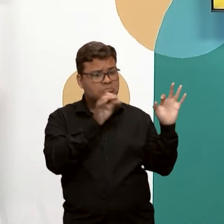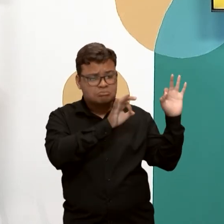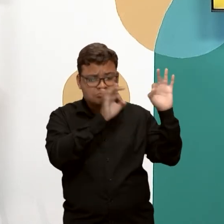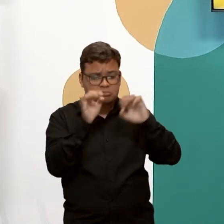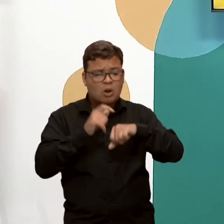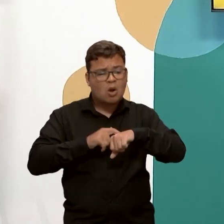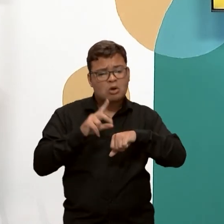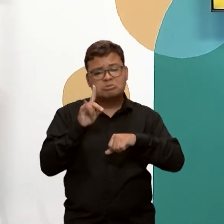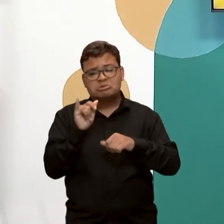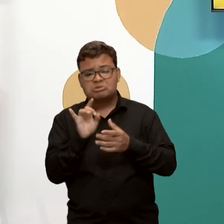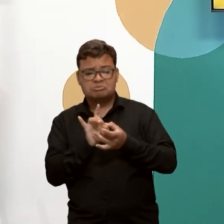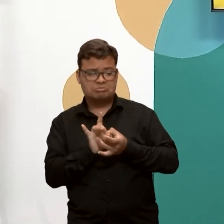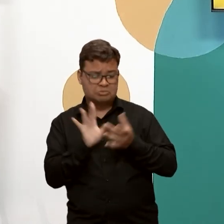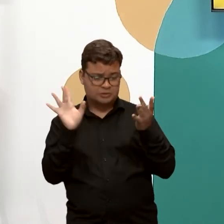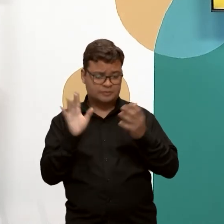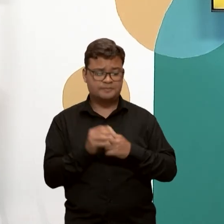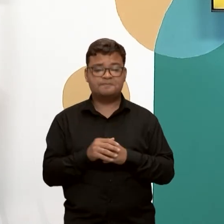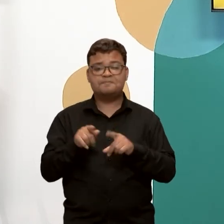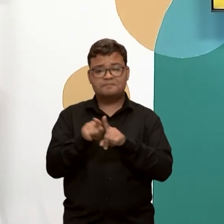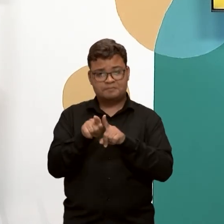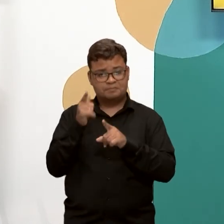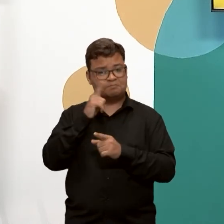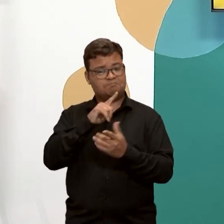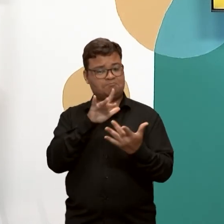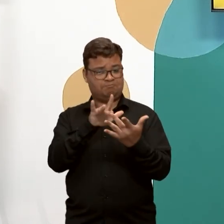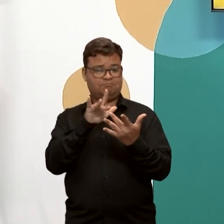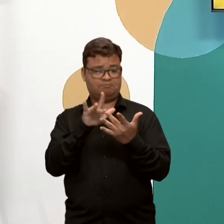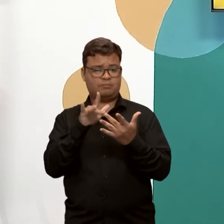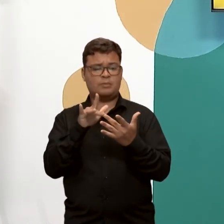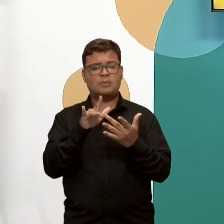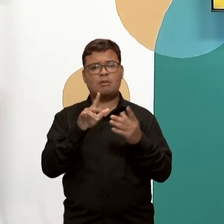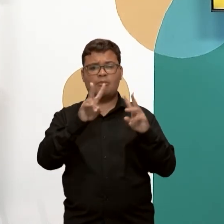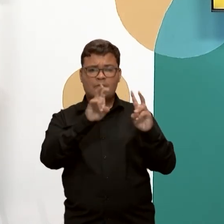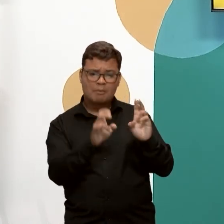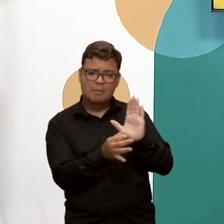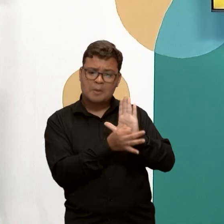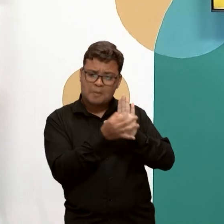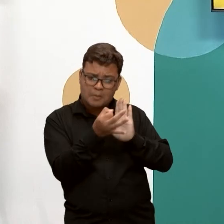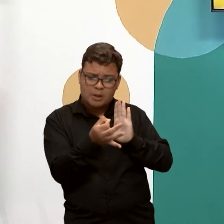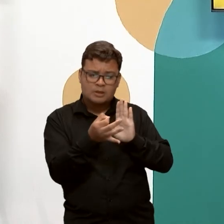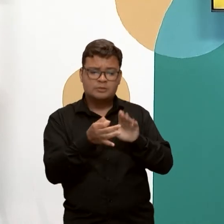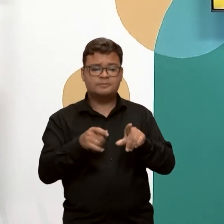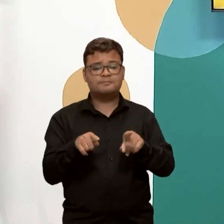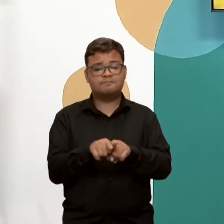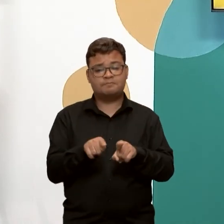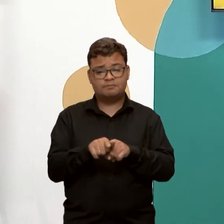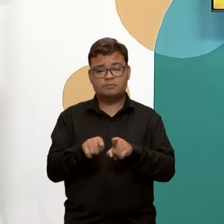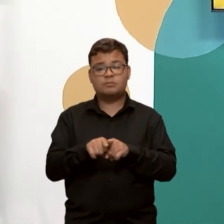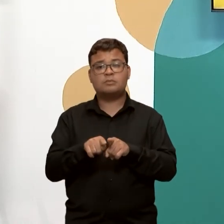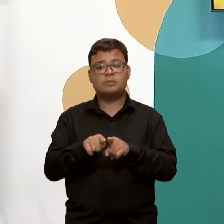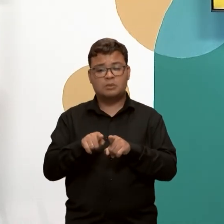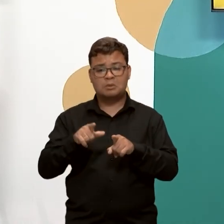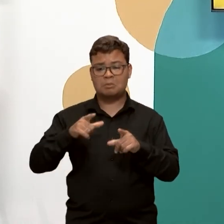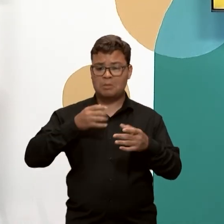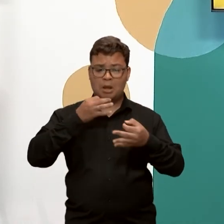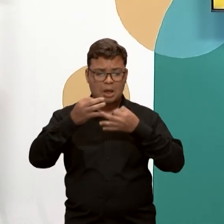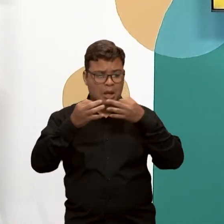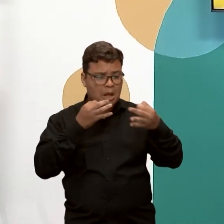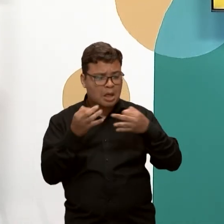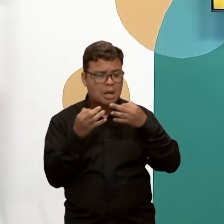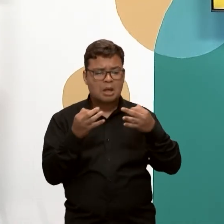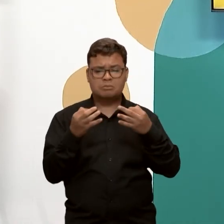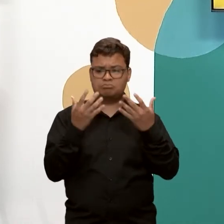horário. Você pode entrar em contato com a gente, sugerindo pautas, fazendo outros tipos de sugestões,